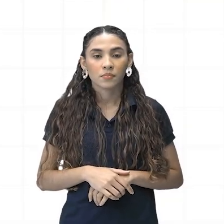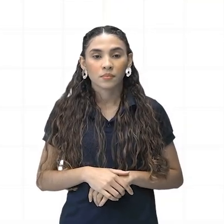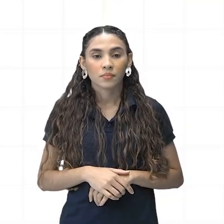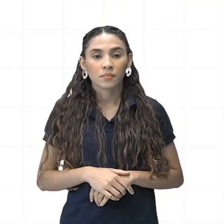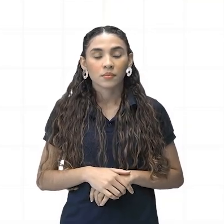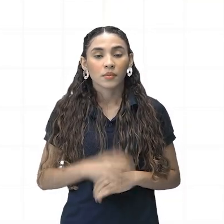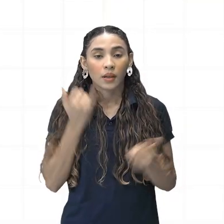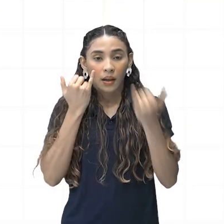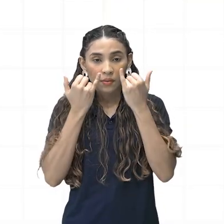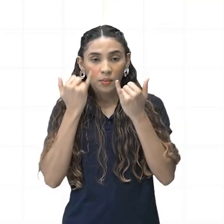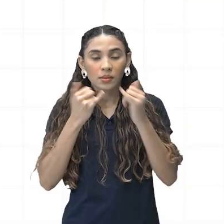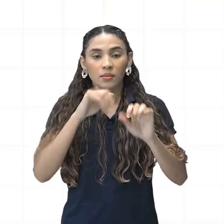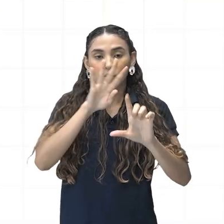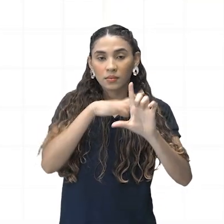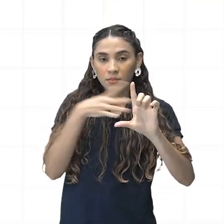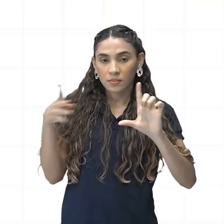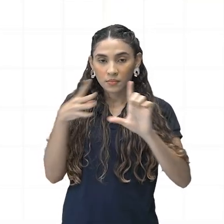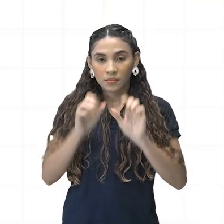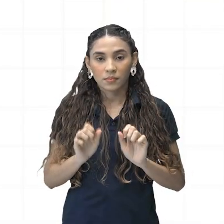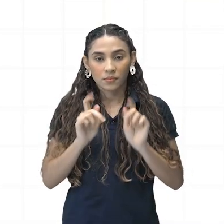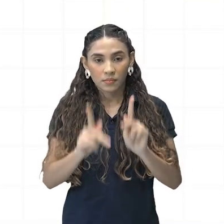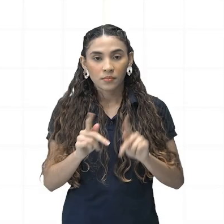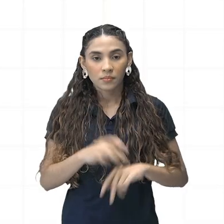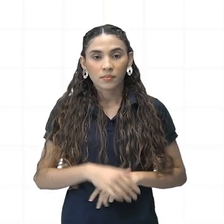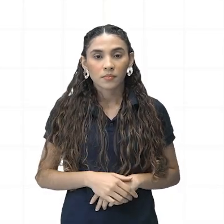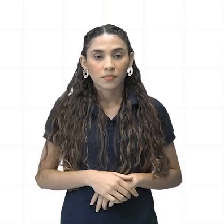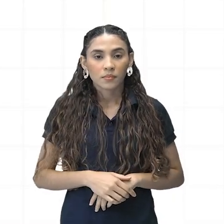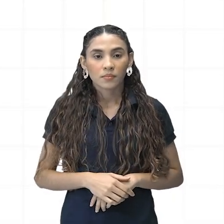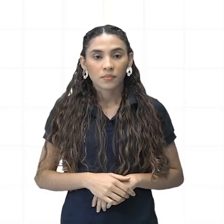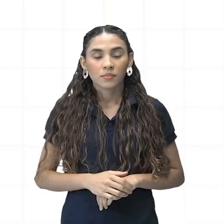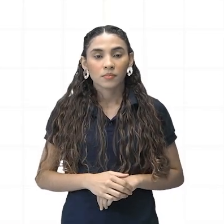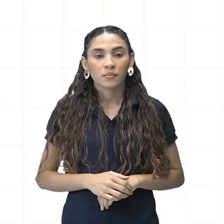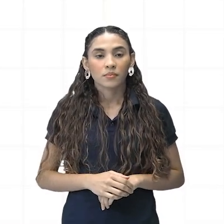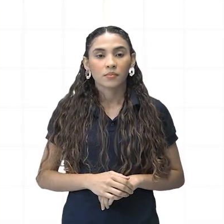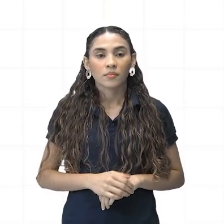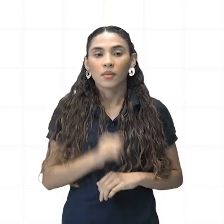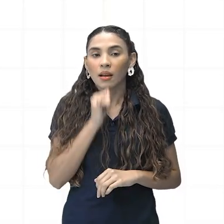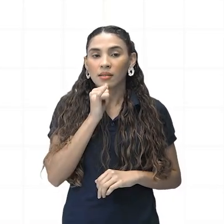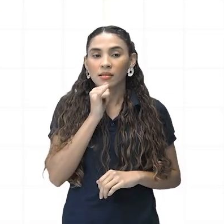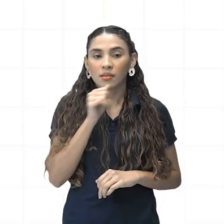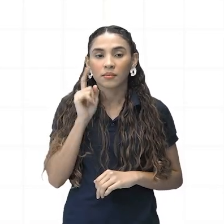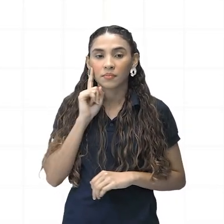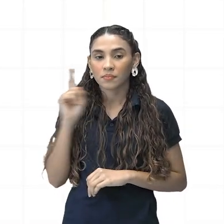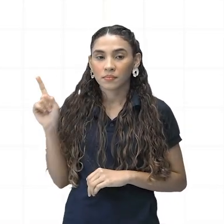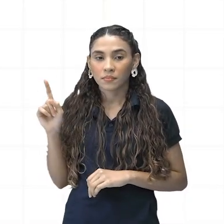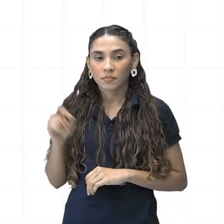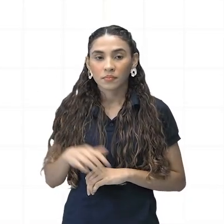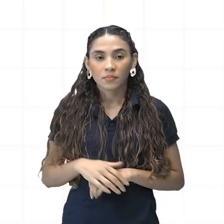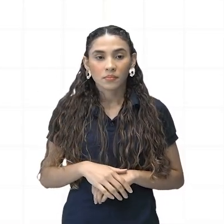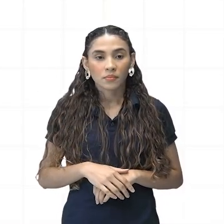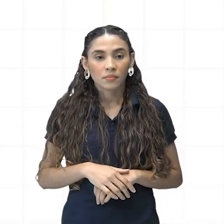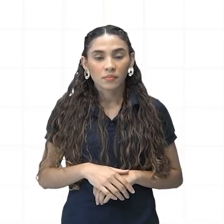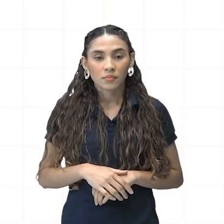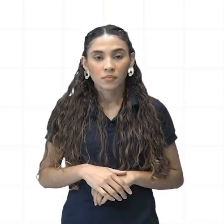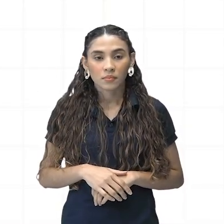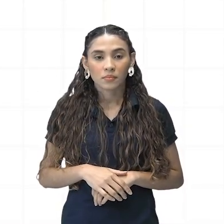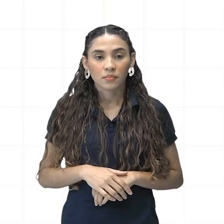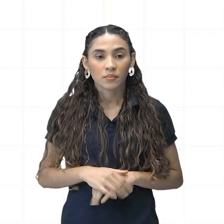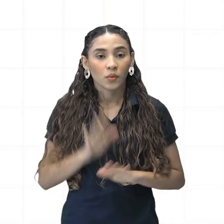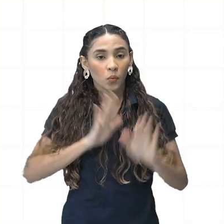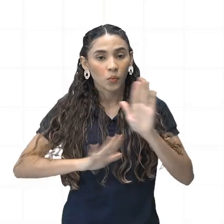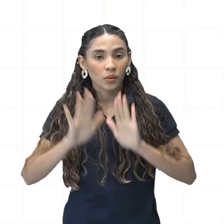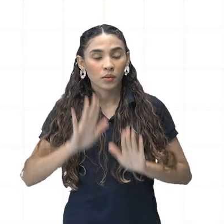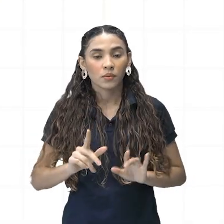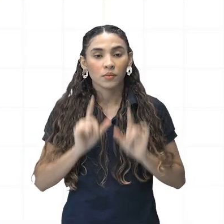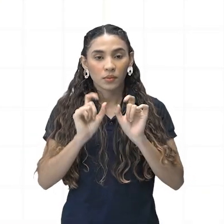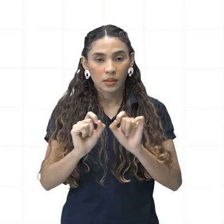os dados da tabela, beleza? Então, eu posso sempre observar esses dados, primeiro, tomando